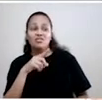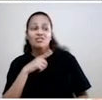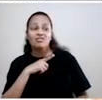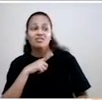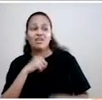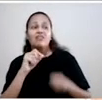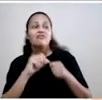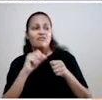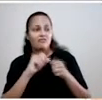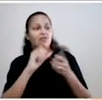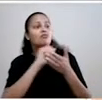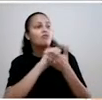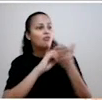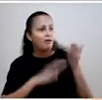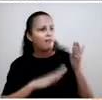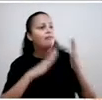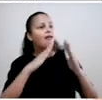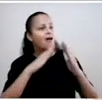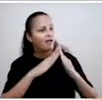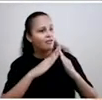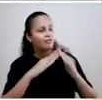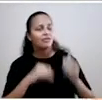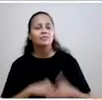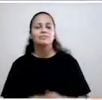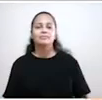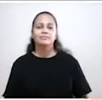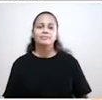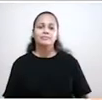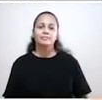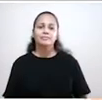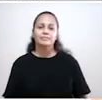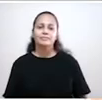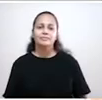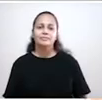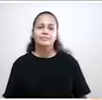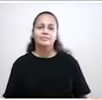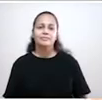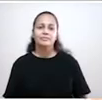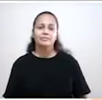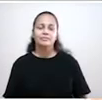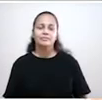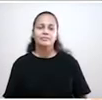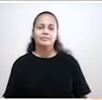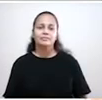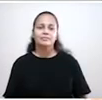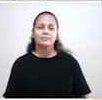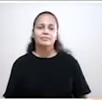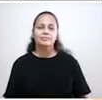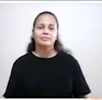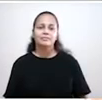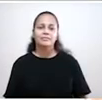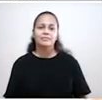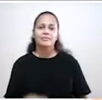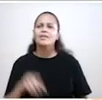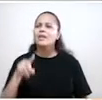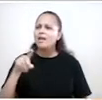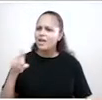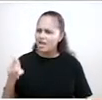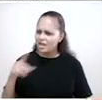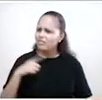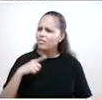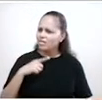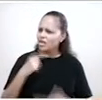Vocês têm feito a tarefa. E por último, they have bought the farm. Eles